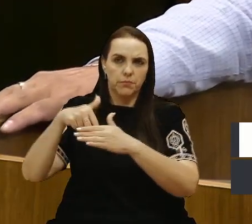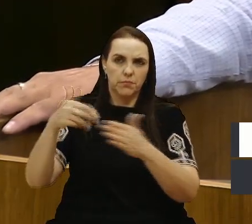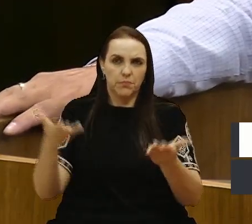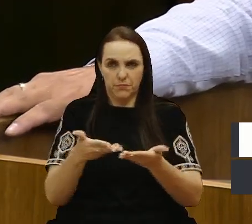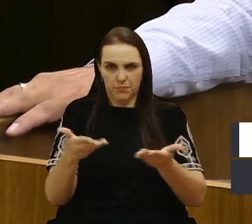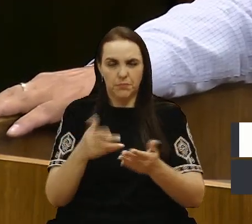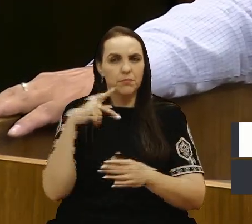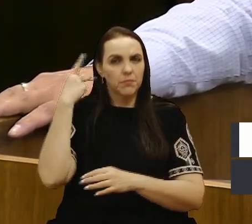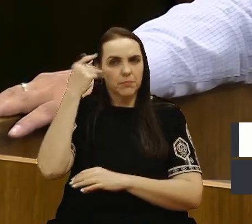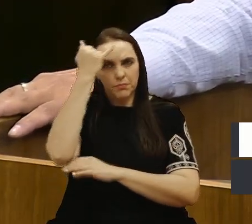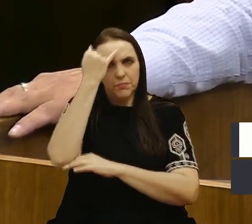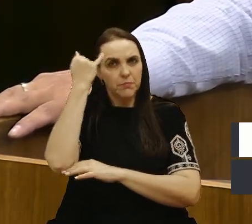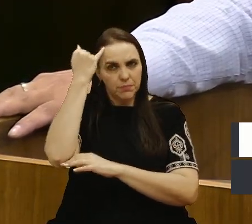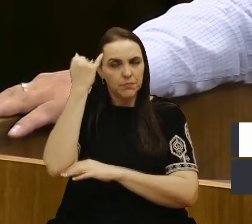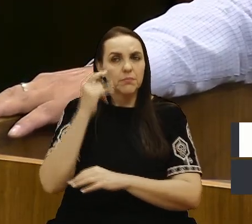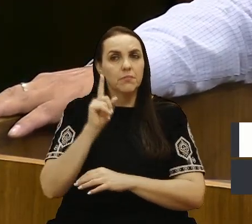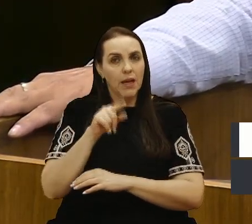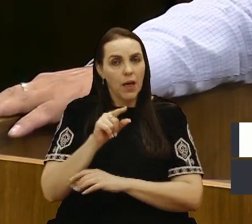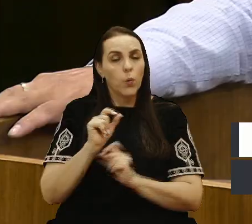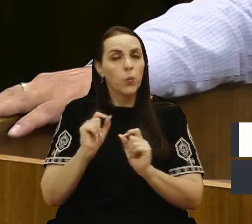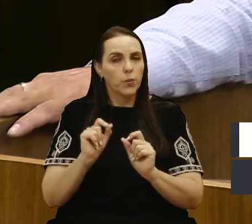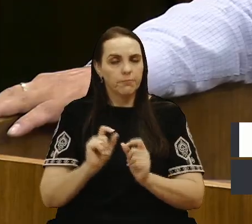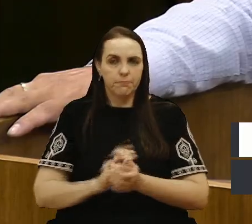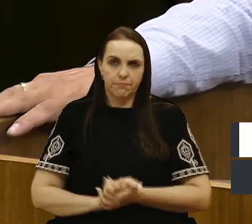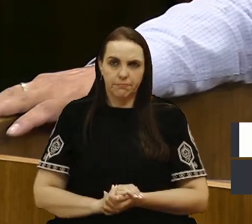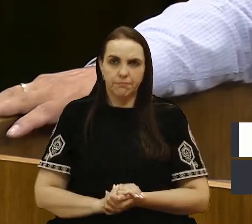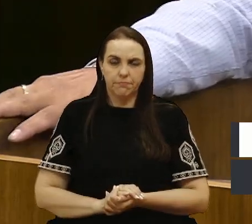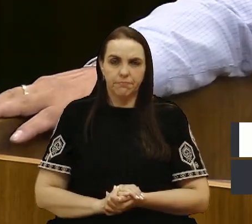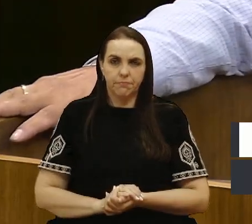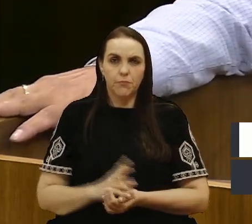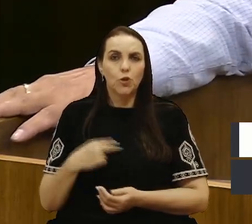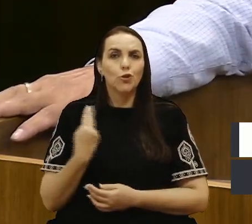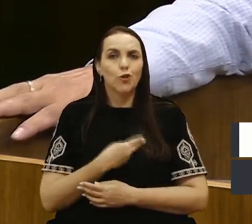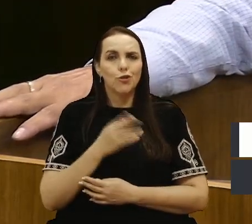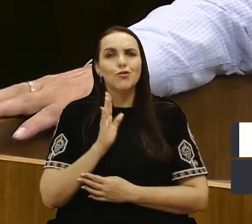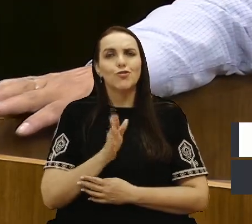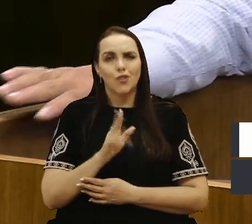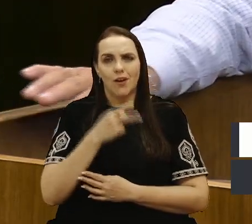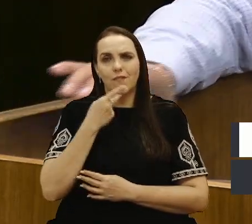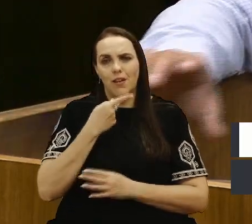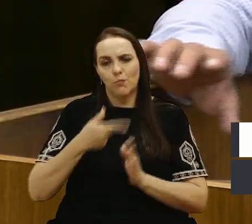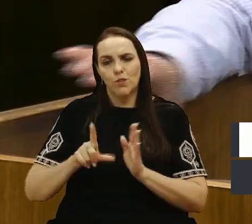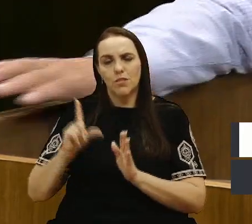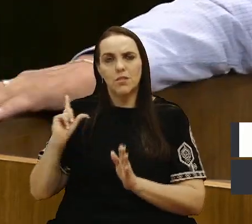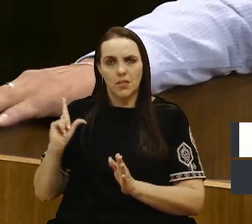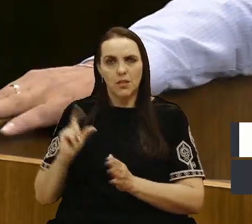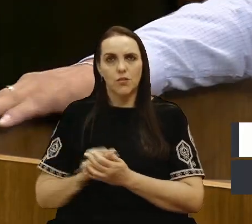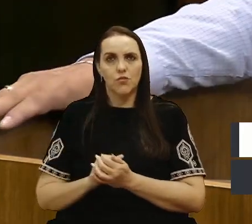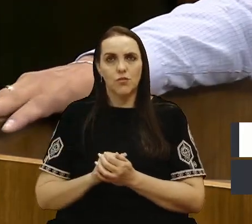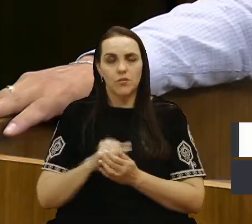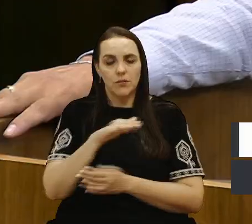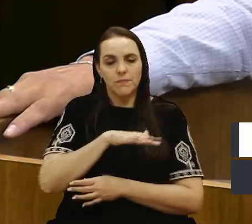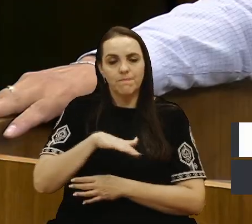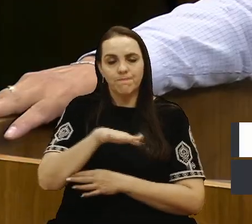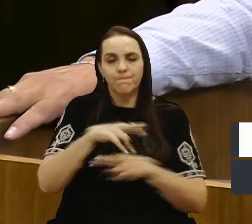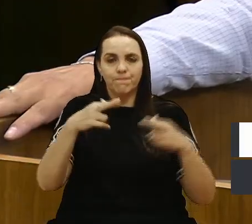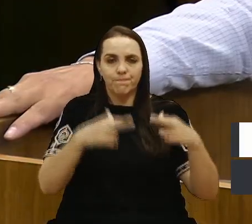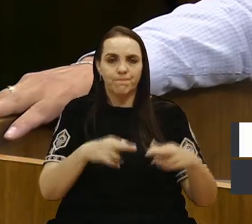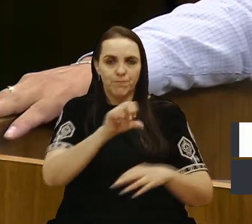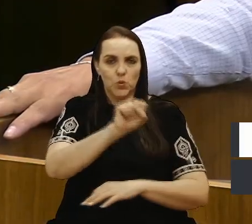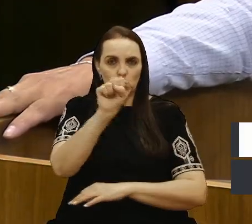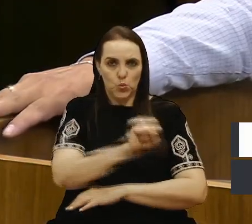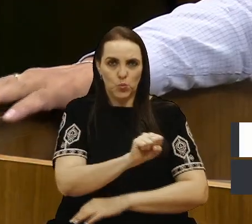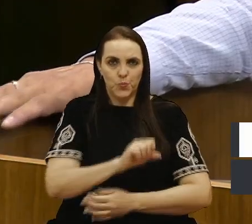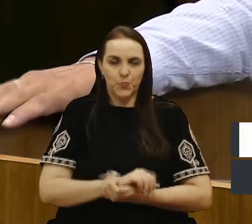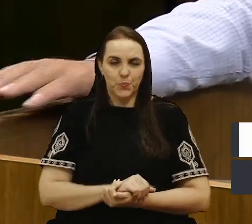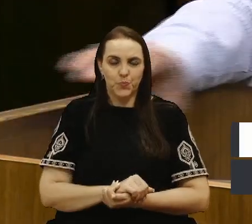Zé D'Ambrosio, é a questão que a gente já falou antes sobre a questão da Zona Sul. A gente